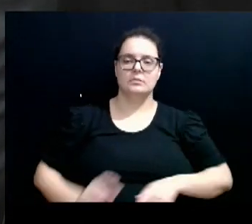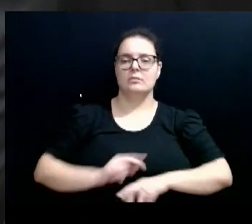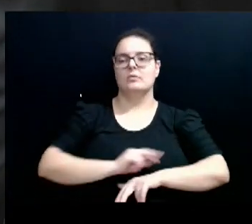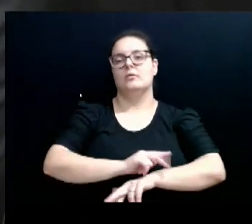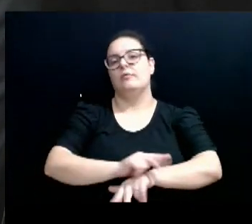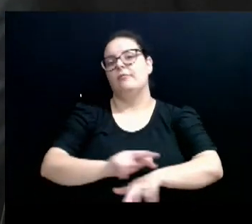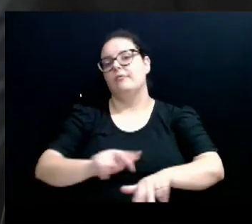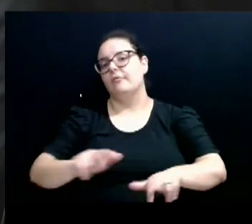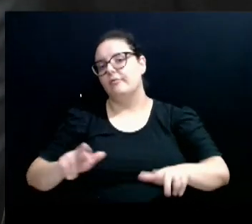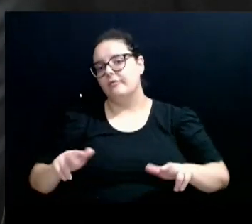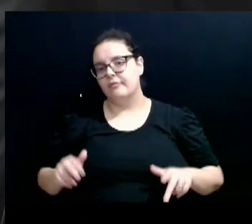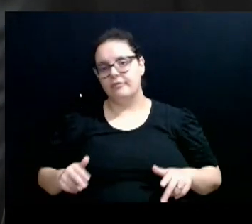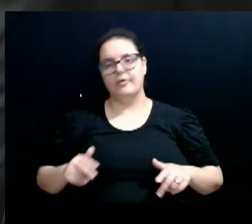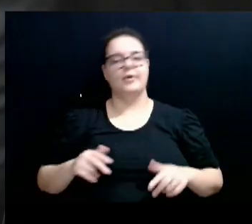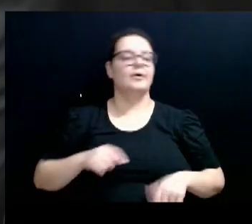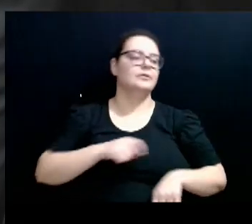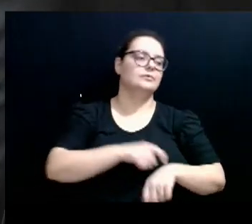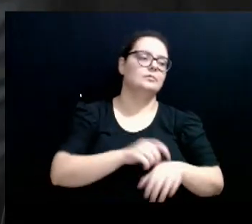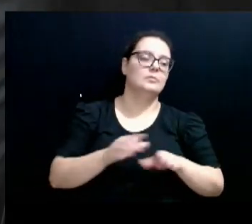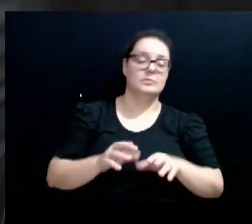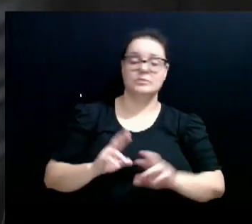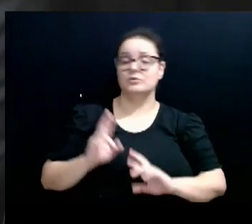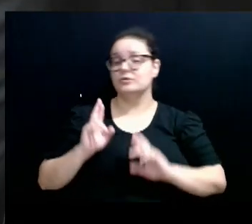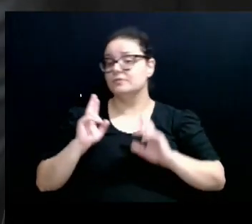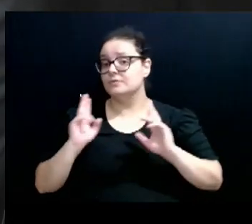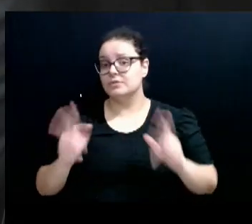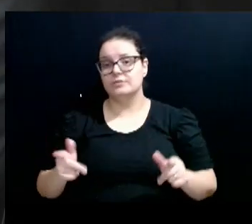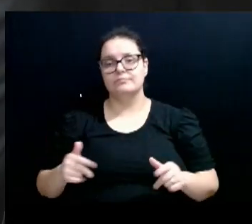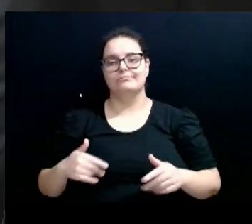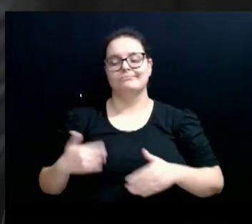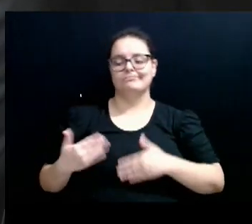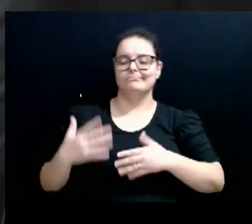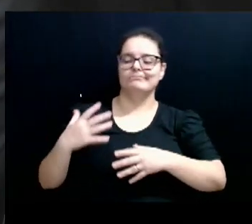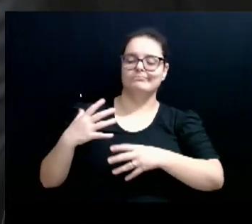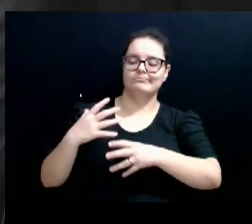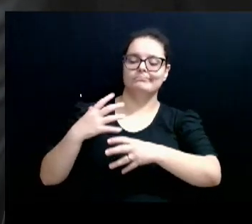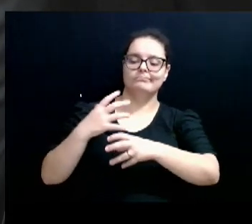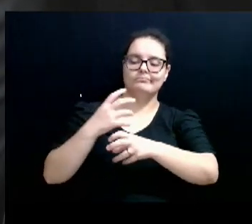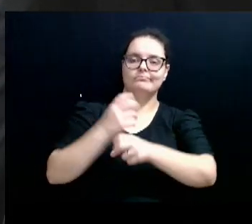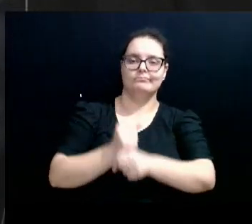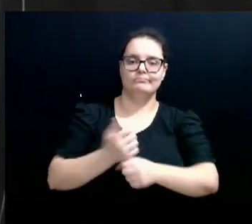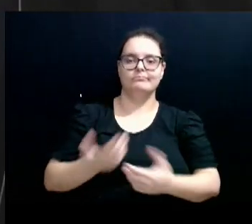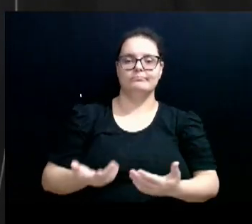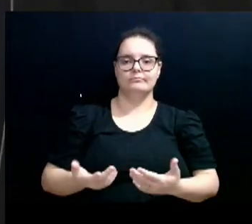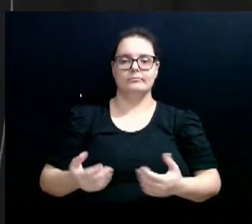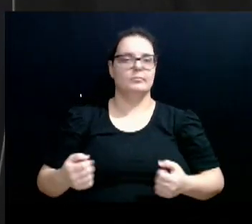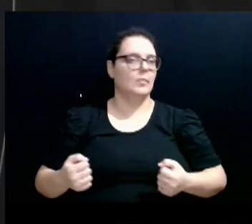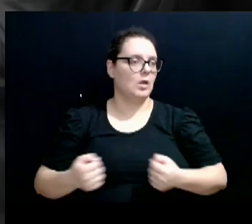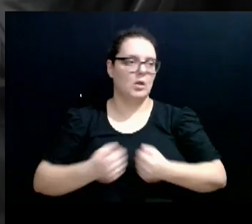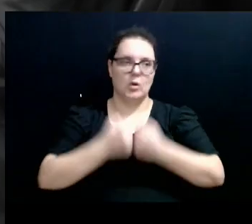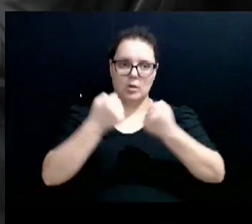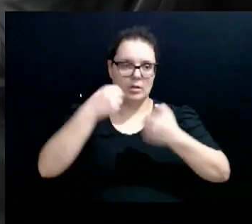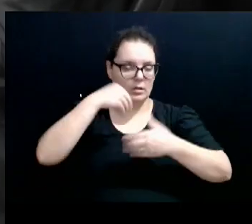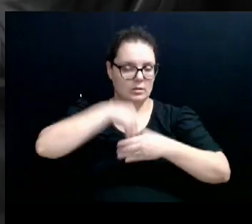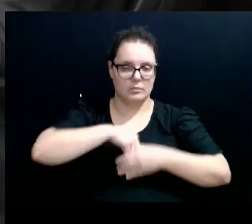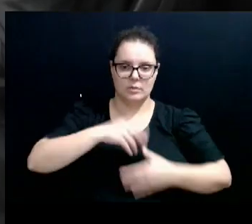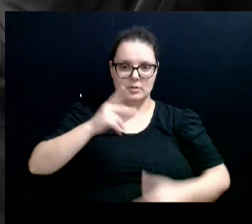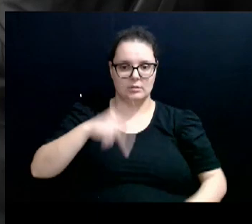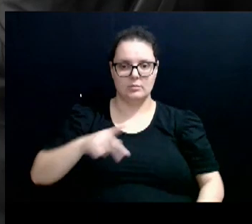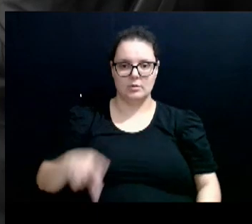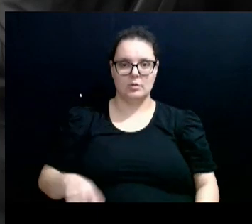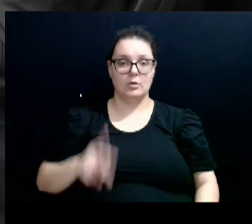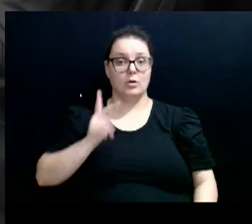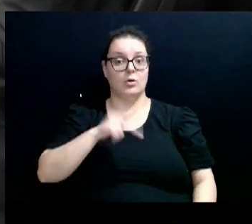situações atípicas que vai, obviamente, gestar um colapso, né? Professor Alberto, o